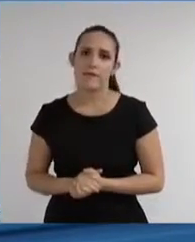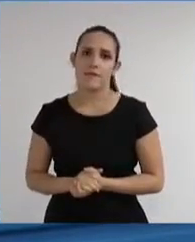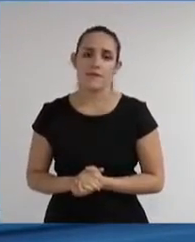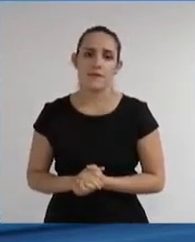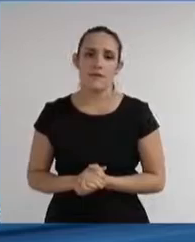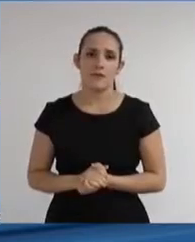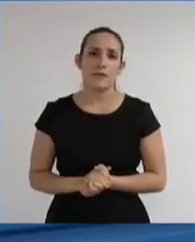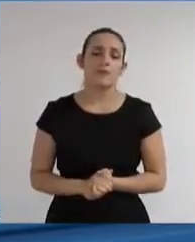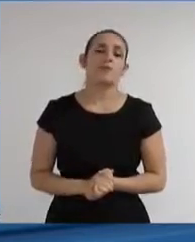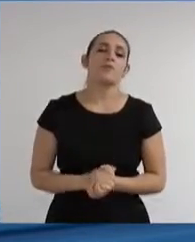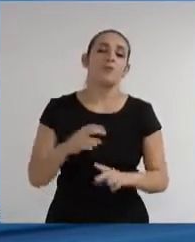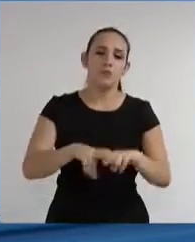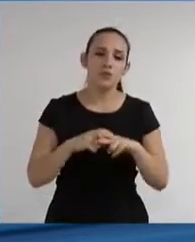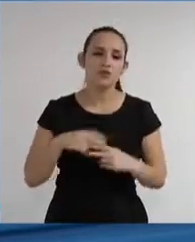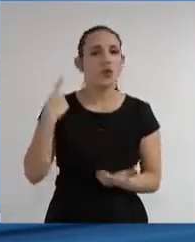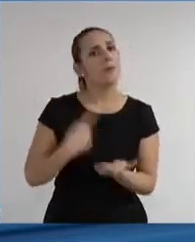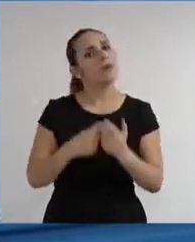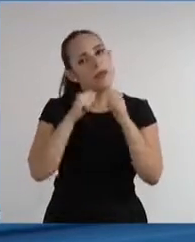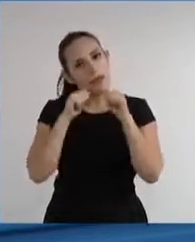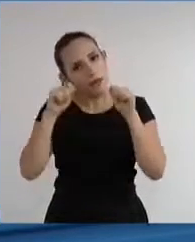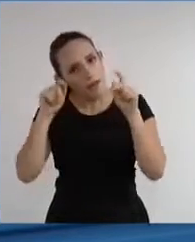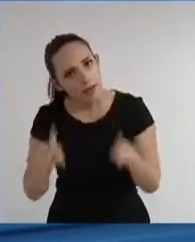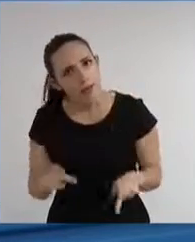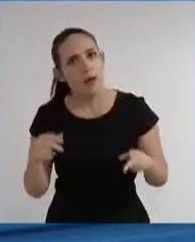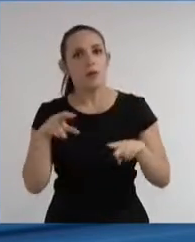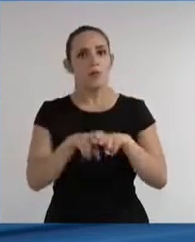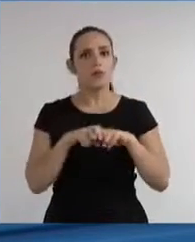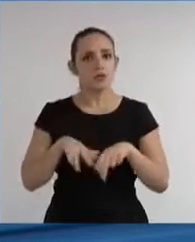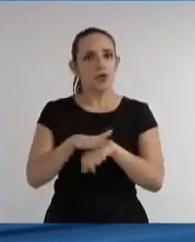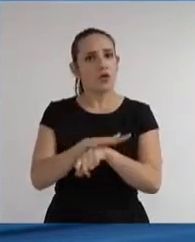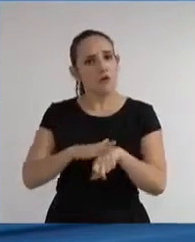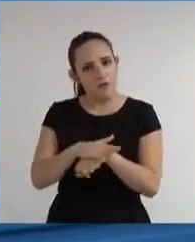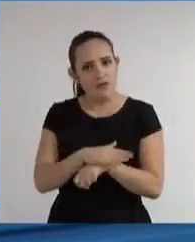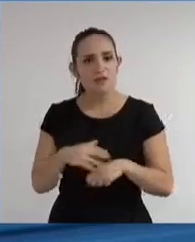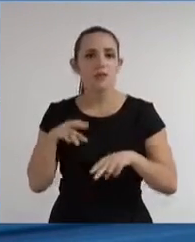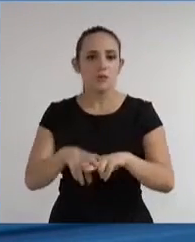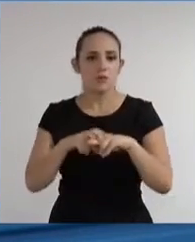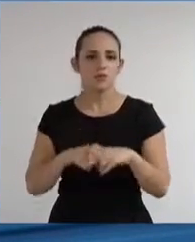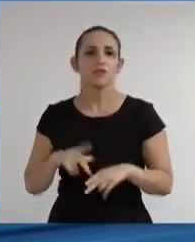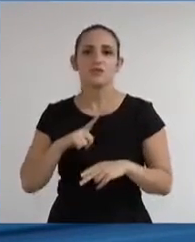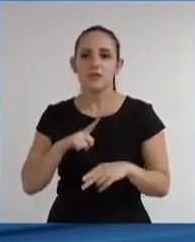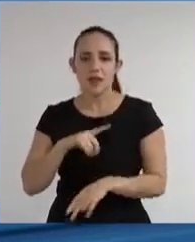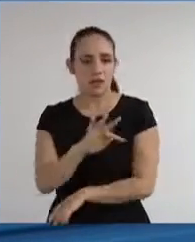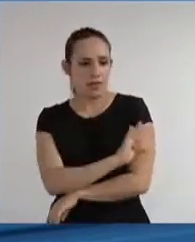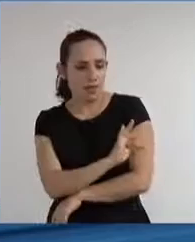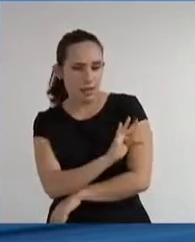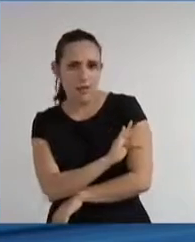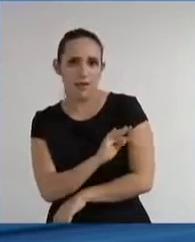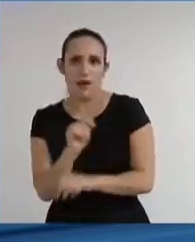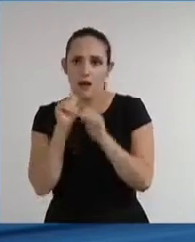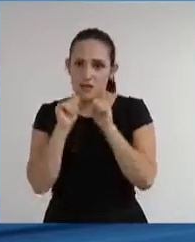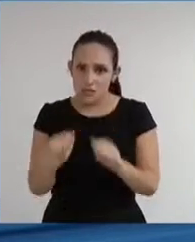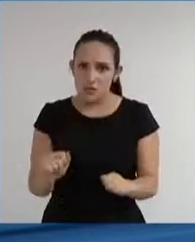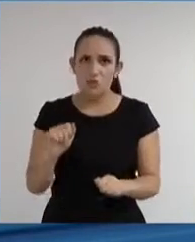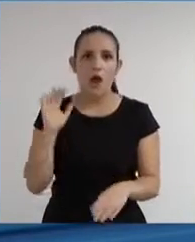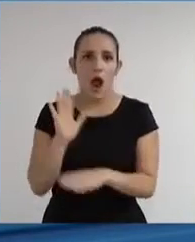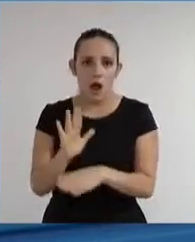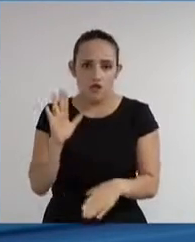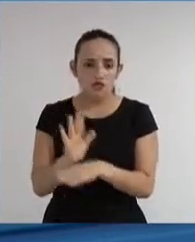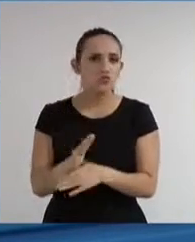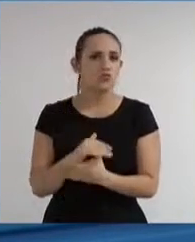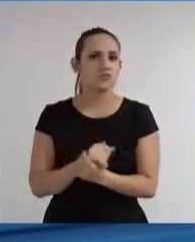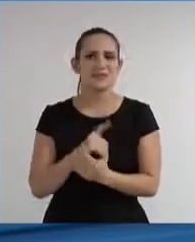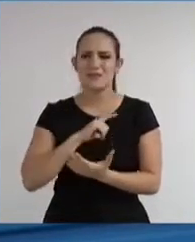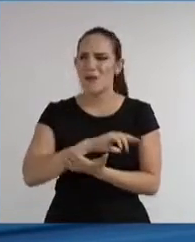isso, eles realizam audiências públicas, para isso, eles são assessorados por técnicos, para isso, tem todo um arcabouço